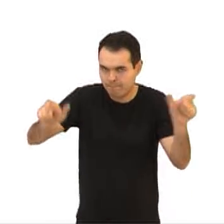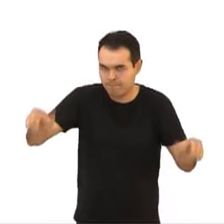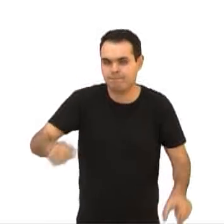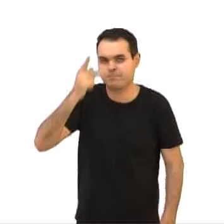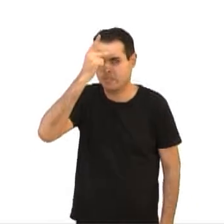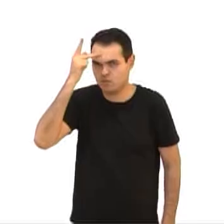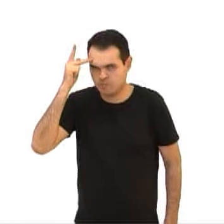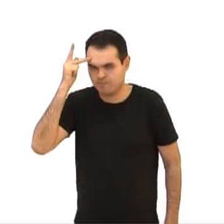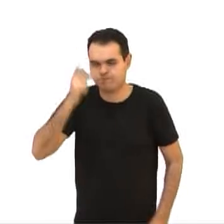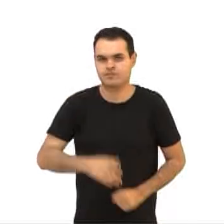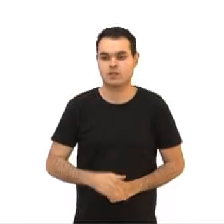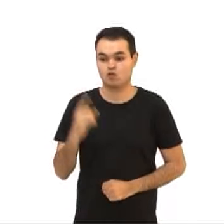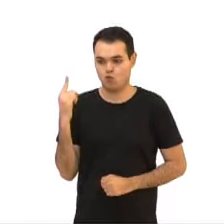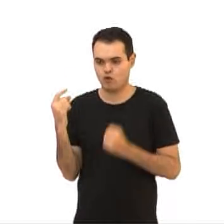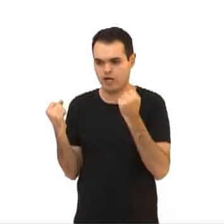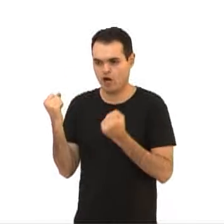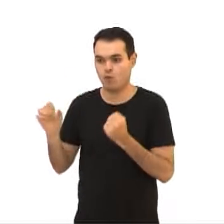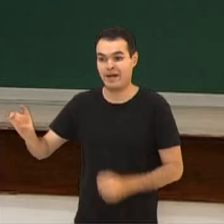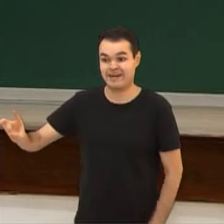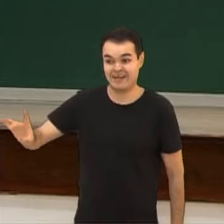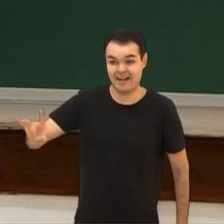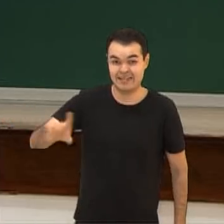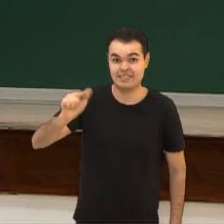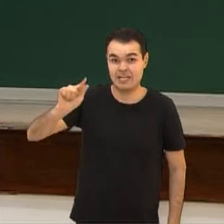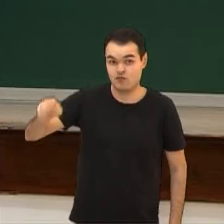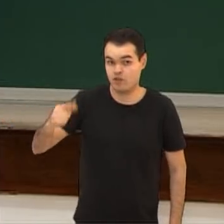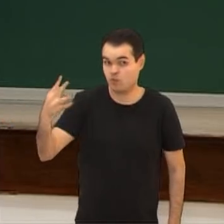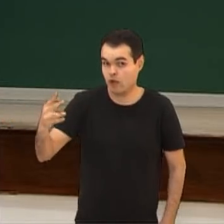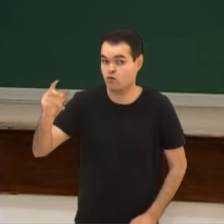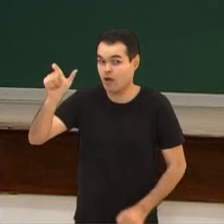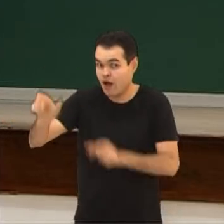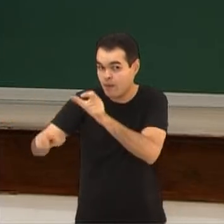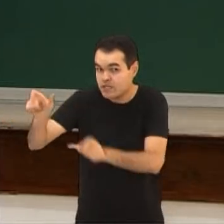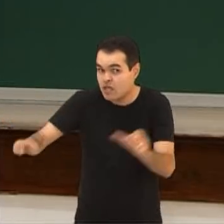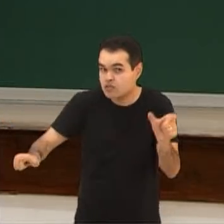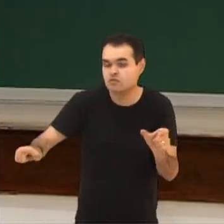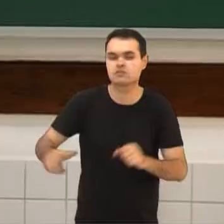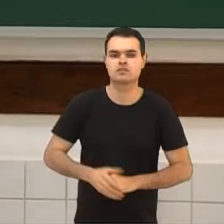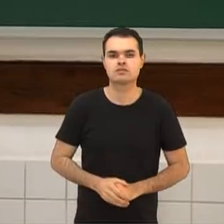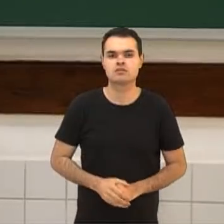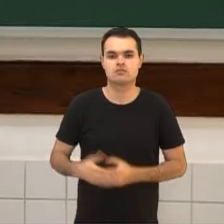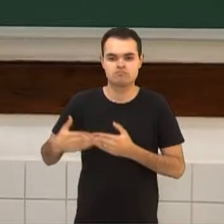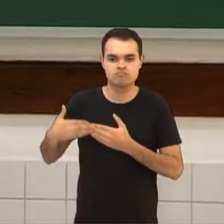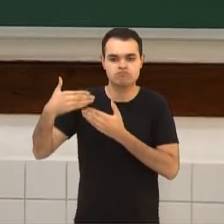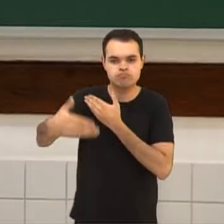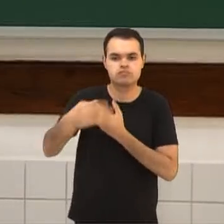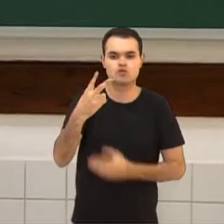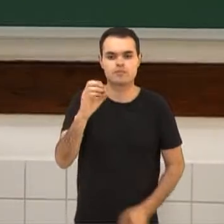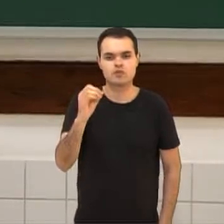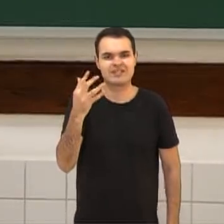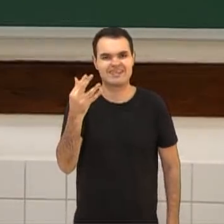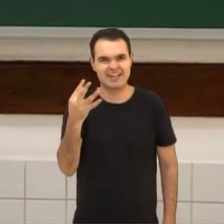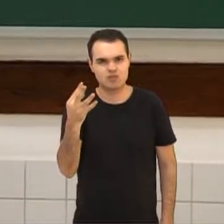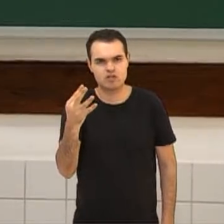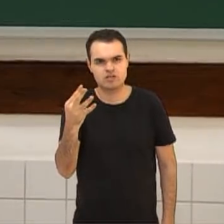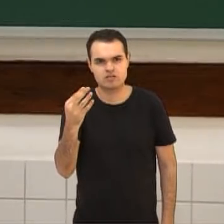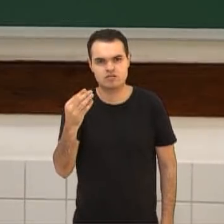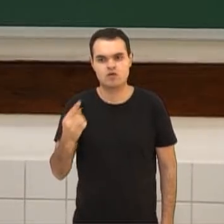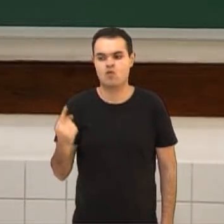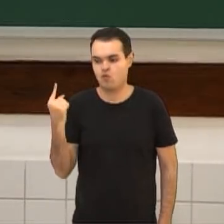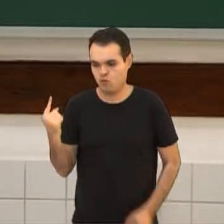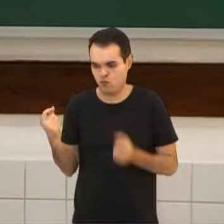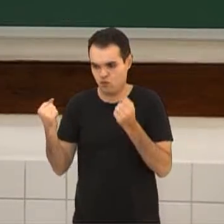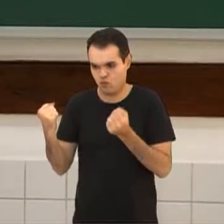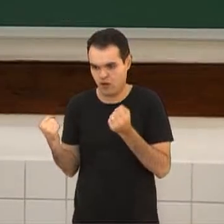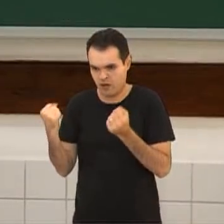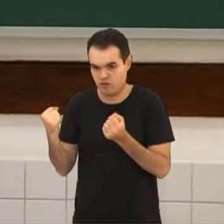Então, um automóvel para cada 7,4 habitantes. Já no ano de 2014, essa taxa subiu de um automóvel para